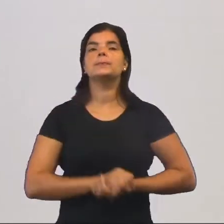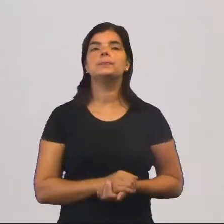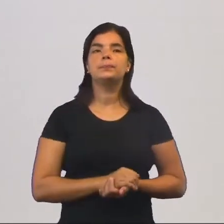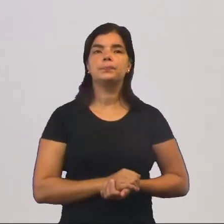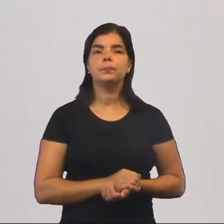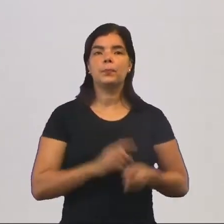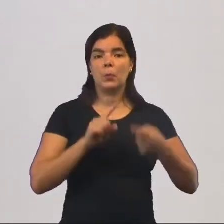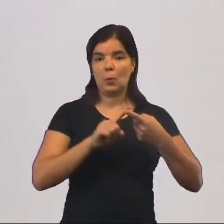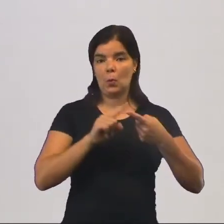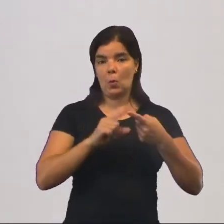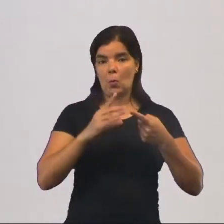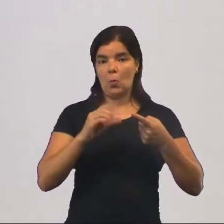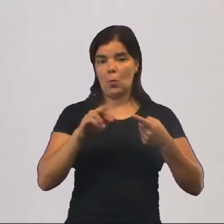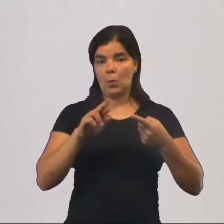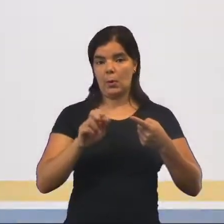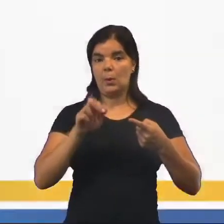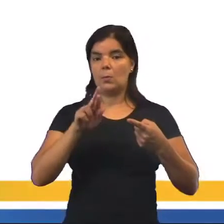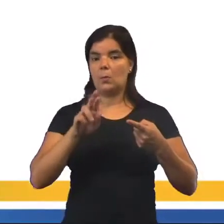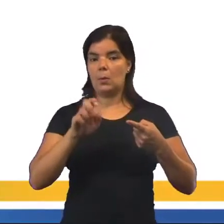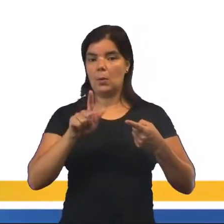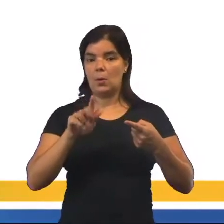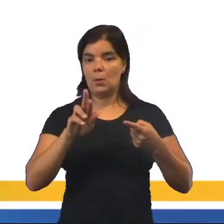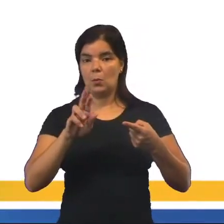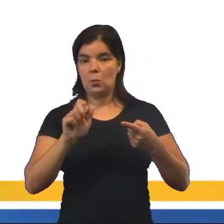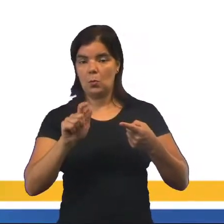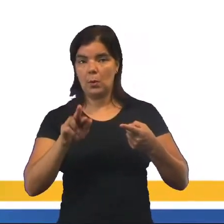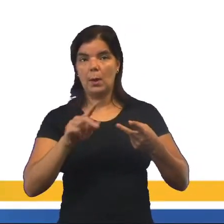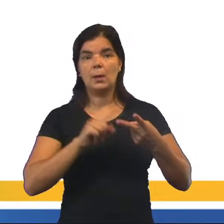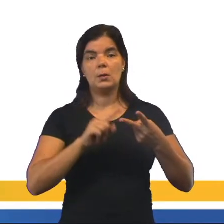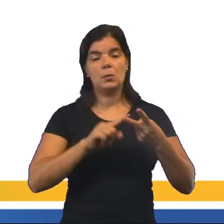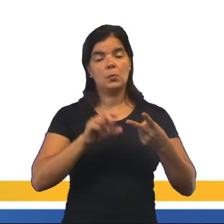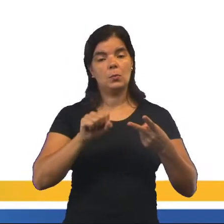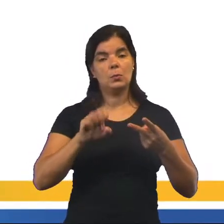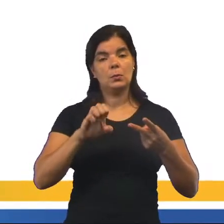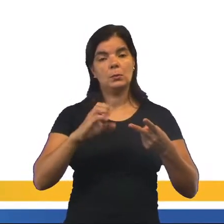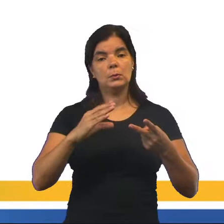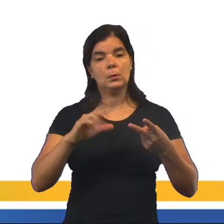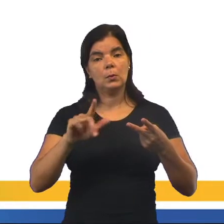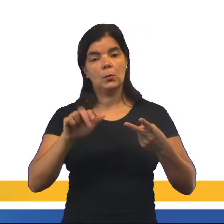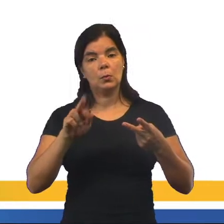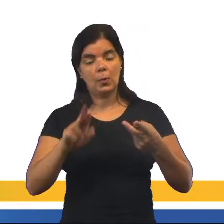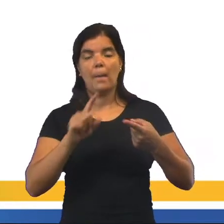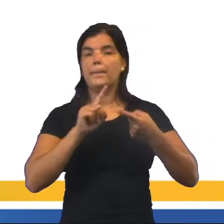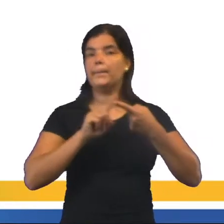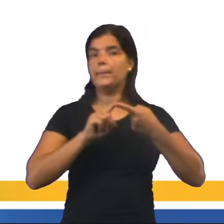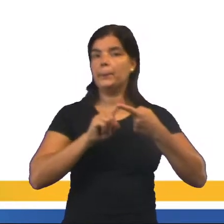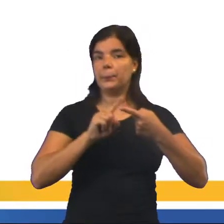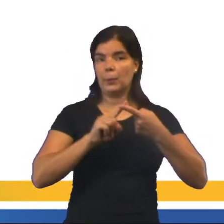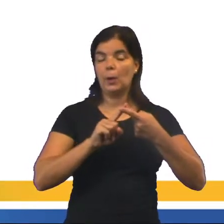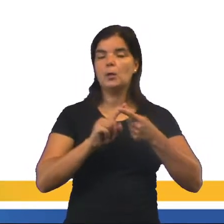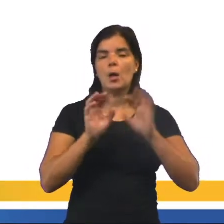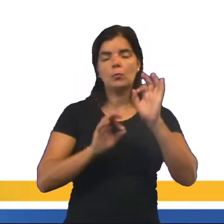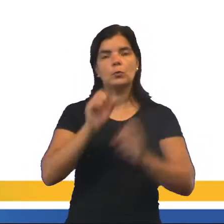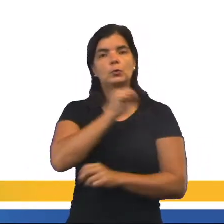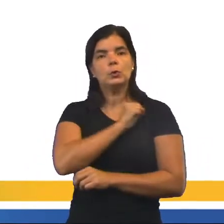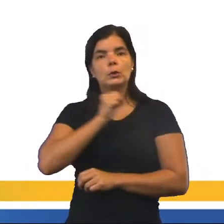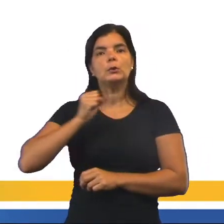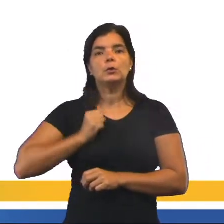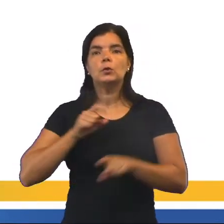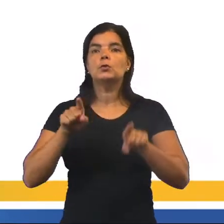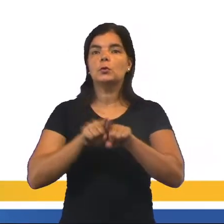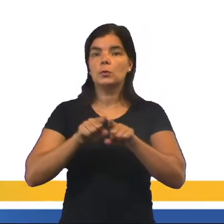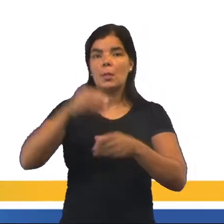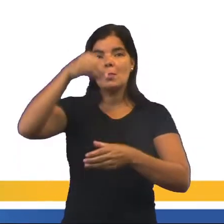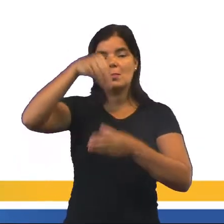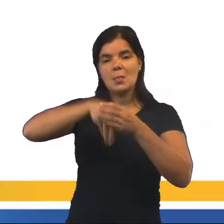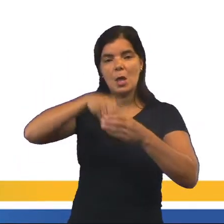divisões, que é o clero regular e o clero secular. O clero regular ele era formado por sacerdotes e monges que viviam